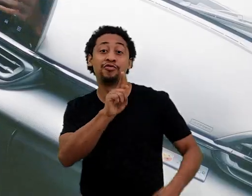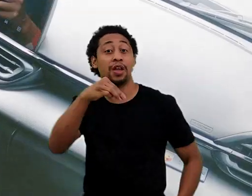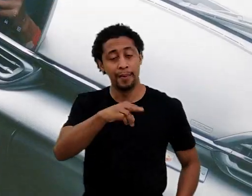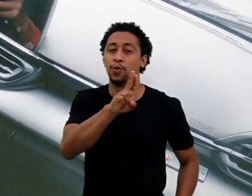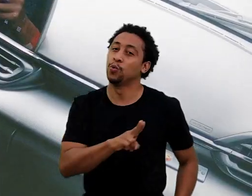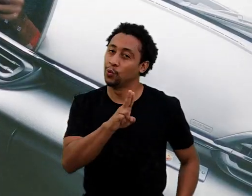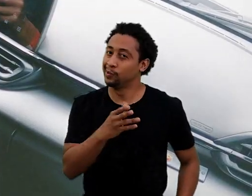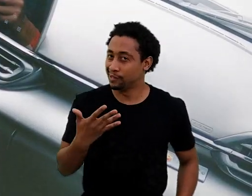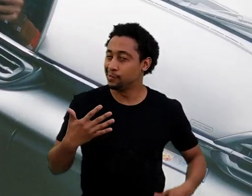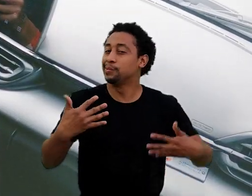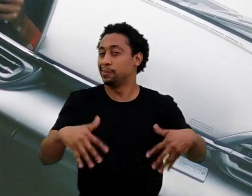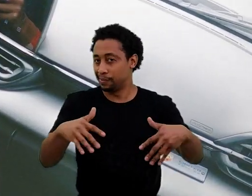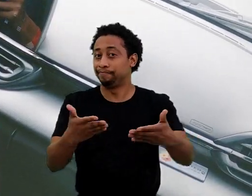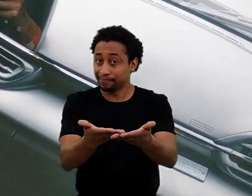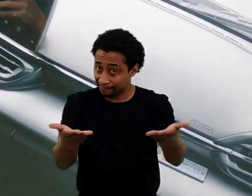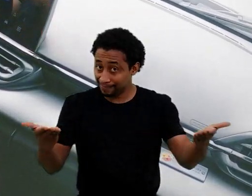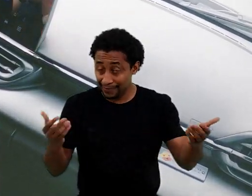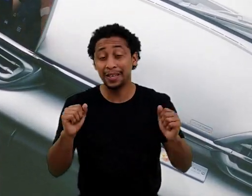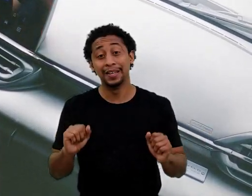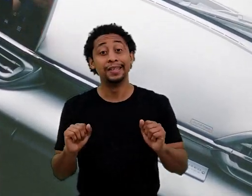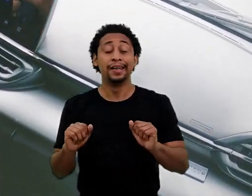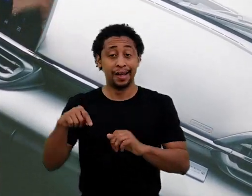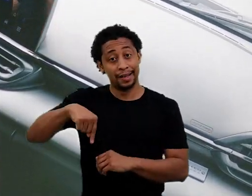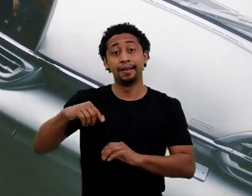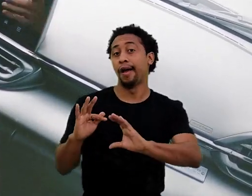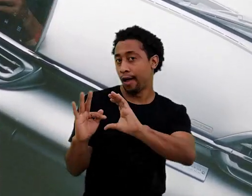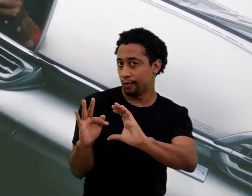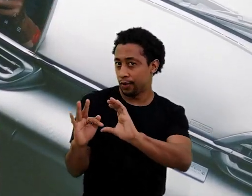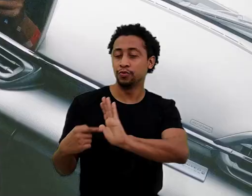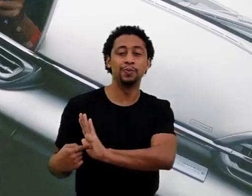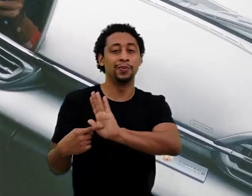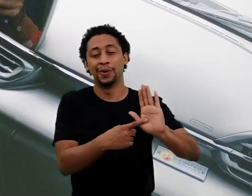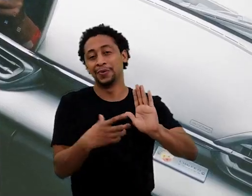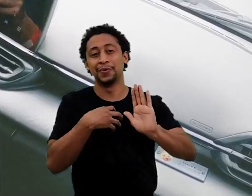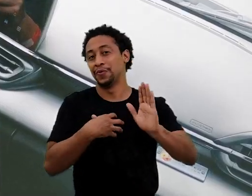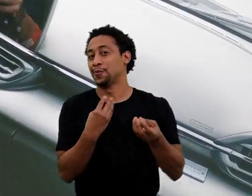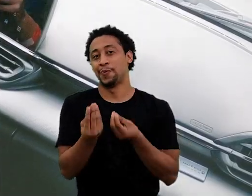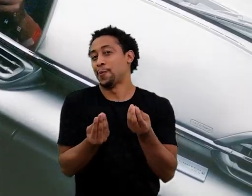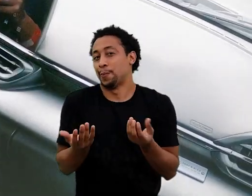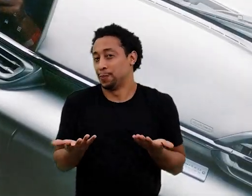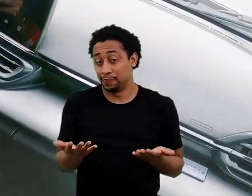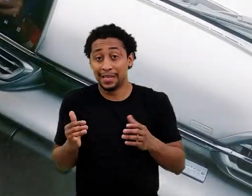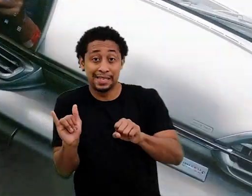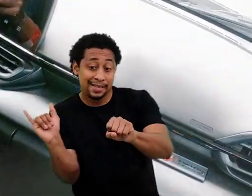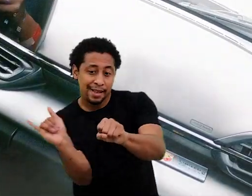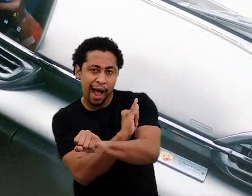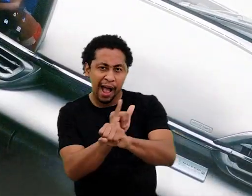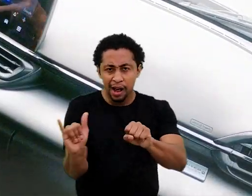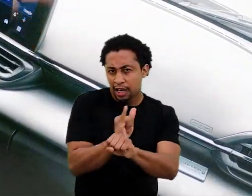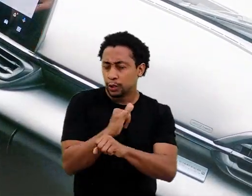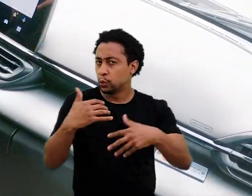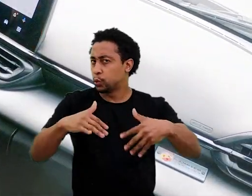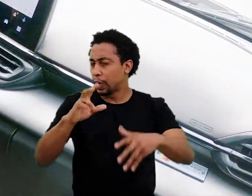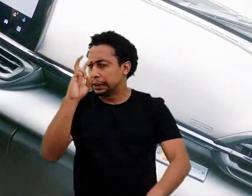Todo mundo conhece essa história muito bem. Então aqui a Fiat, a Stellantis, enfim, teve uma estratégia bem